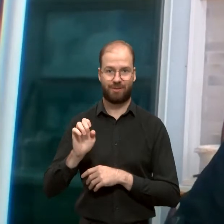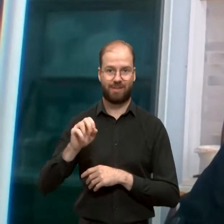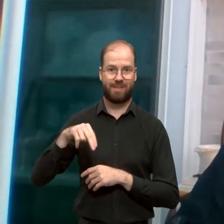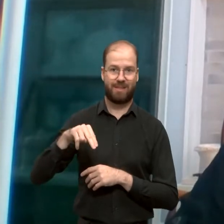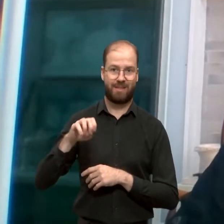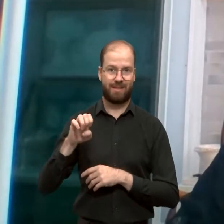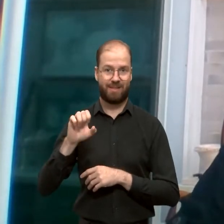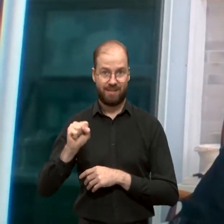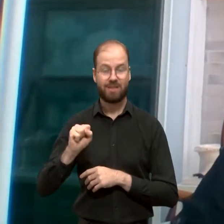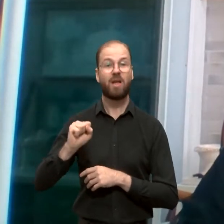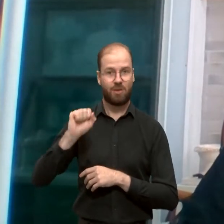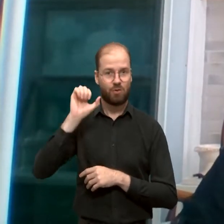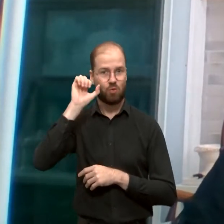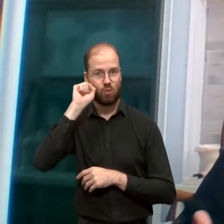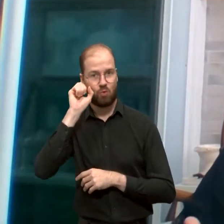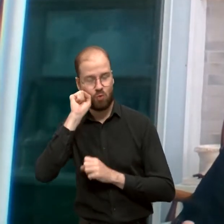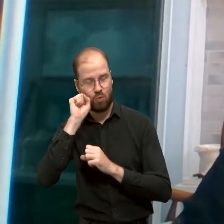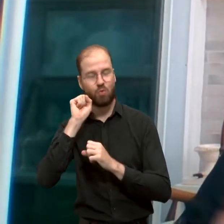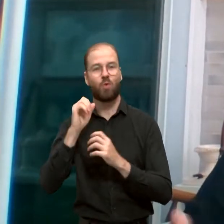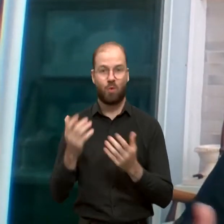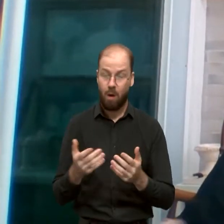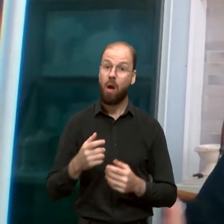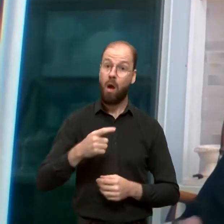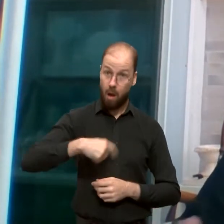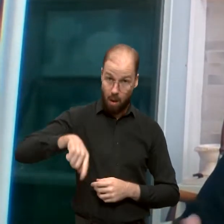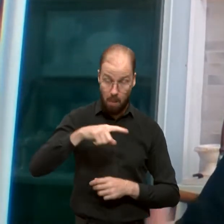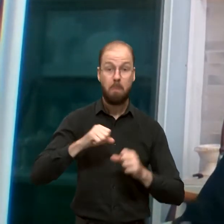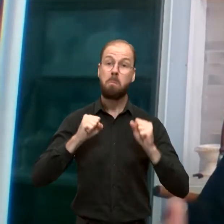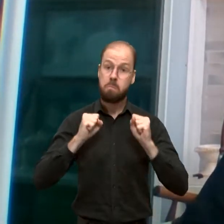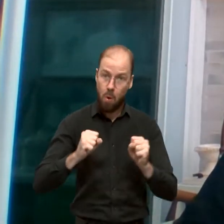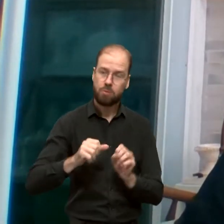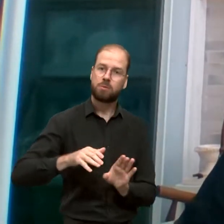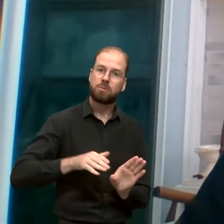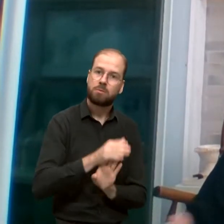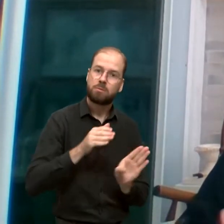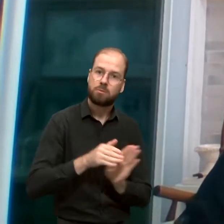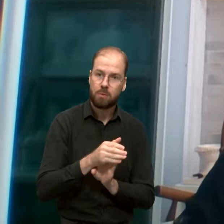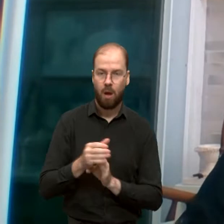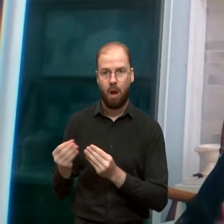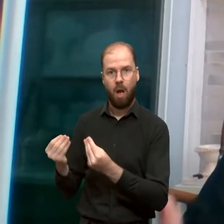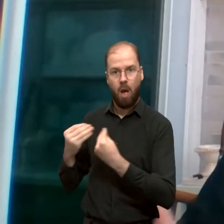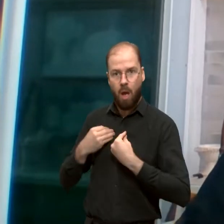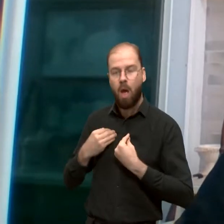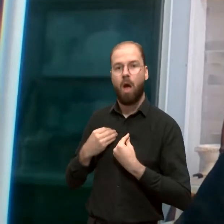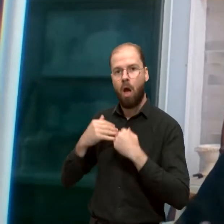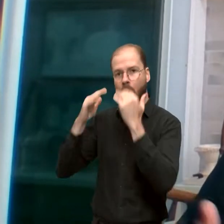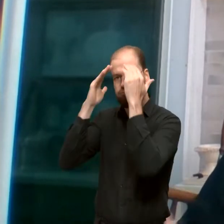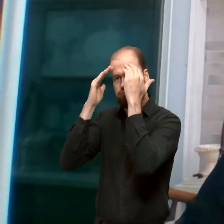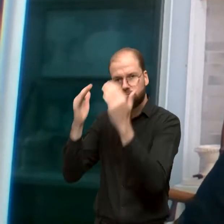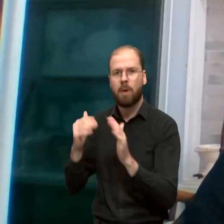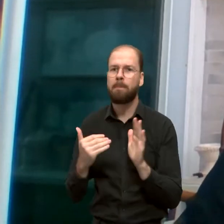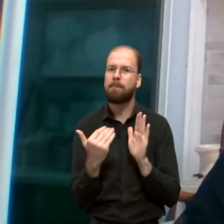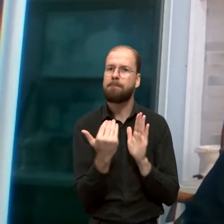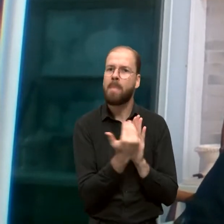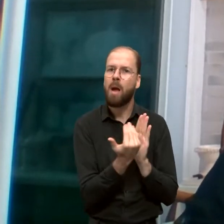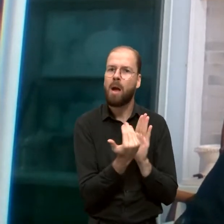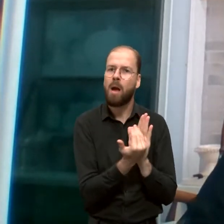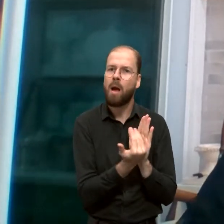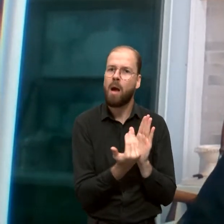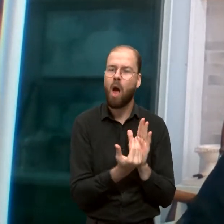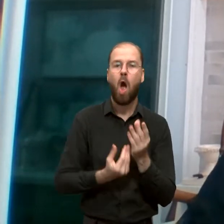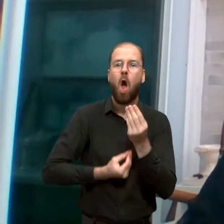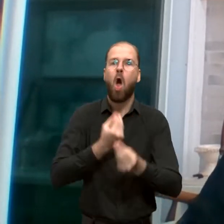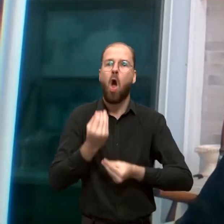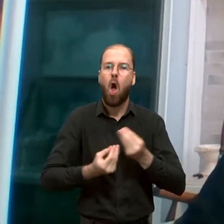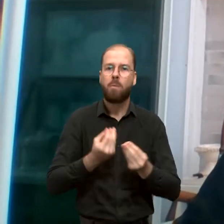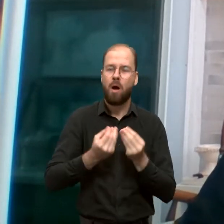para melhorar isso, mas se mesmo fazendo todo o que é recomendado de hábitos regulares para dormir bem,